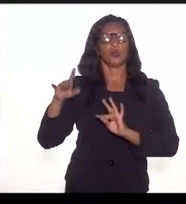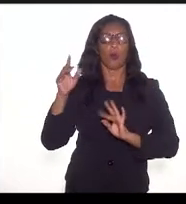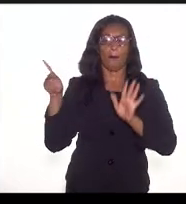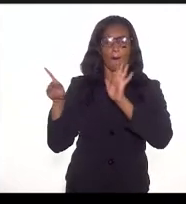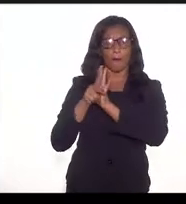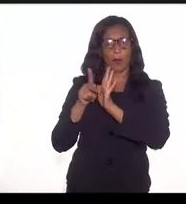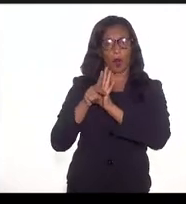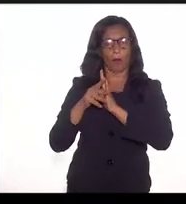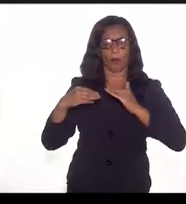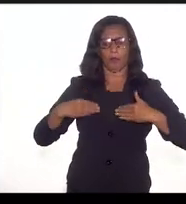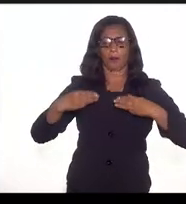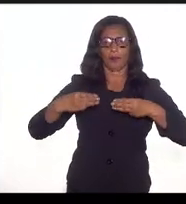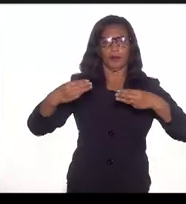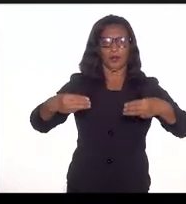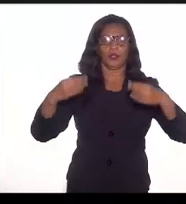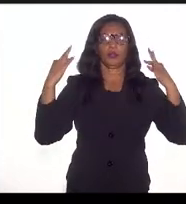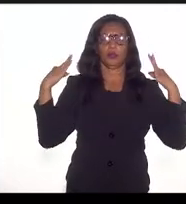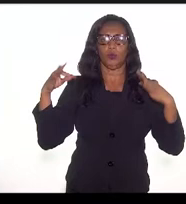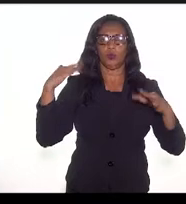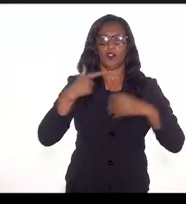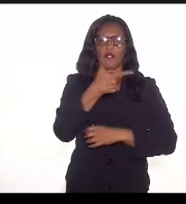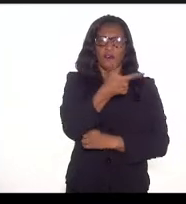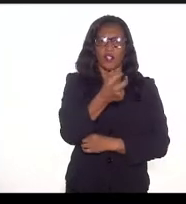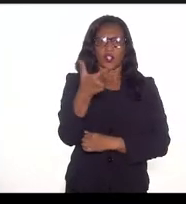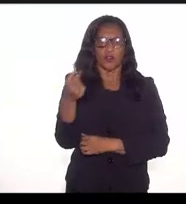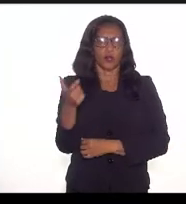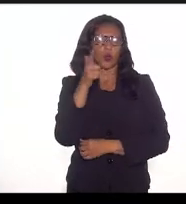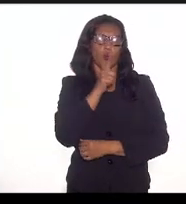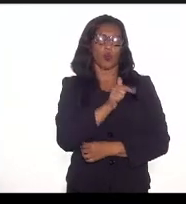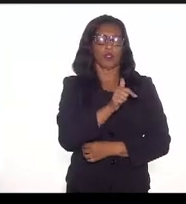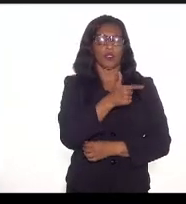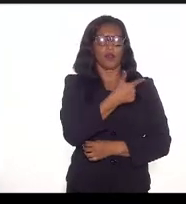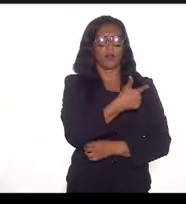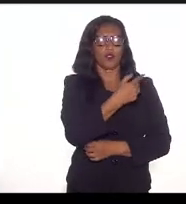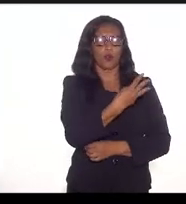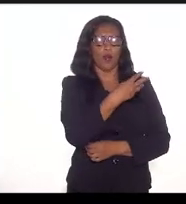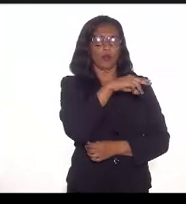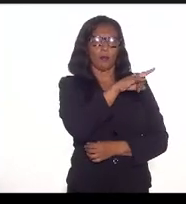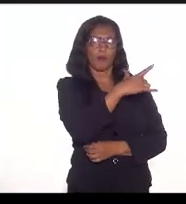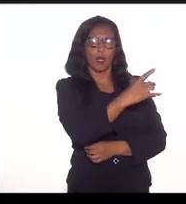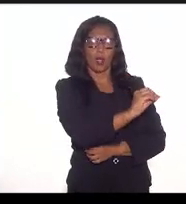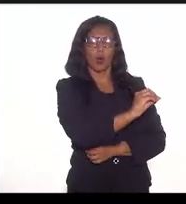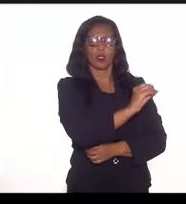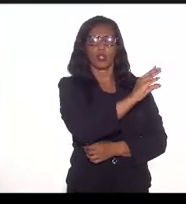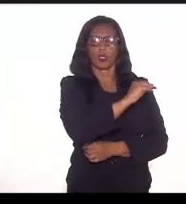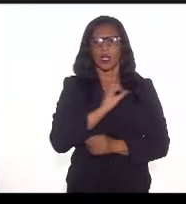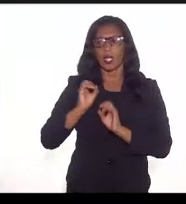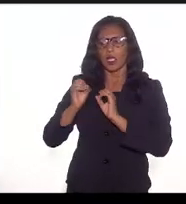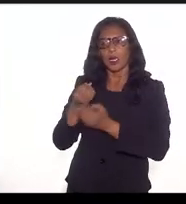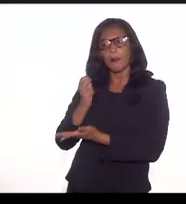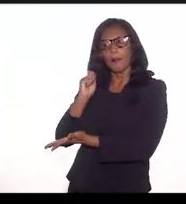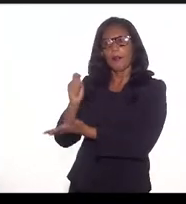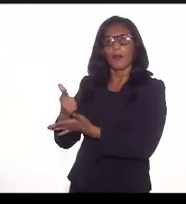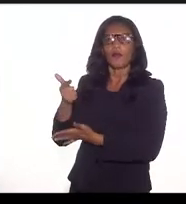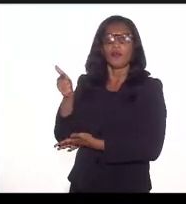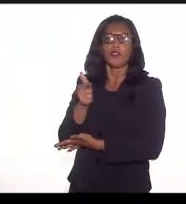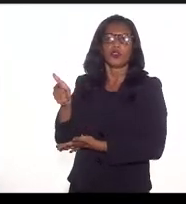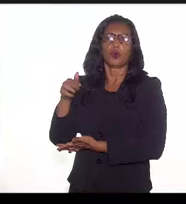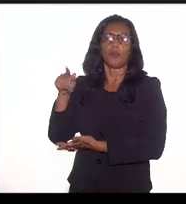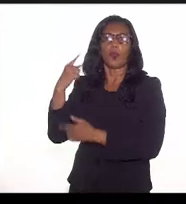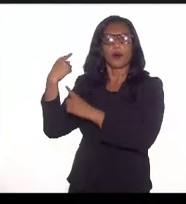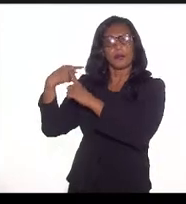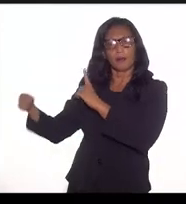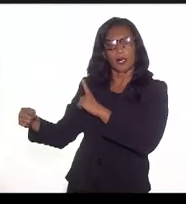Turismo. Em 2020, a gente contratou aproximadamente 24 milhões e 800 e liberou aproximadamente 22 milhões e meio.